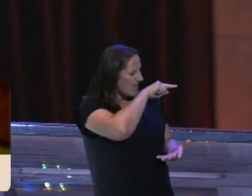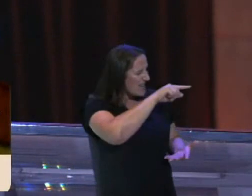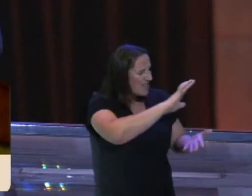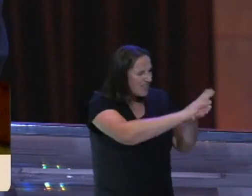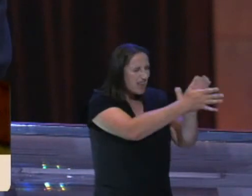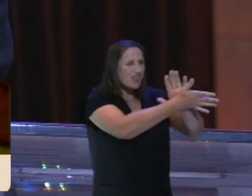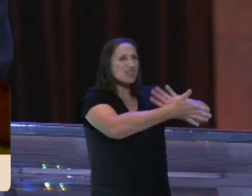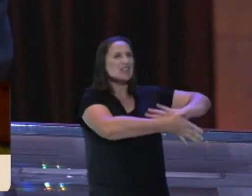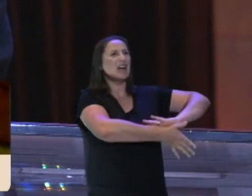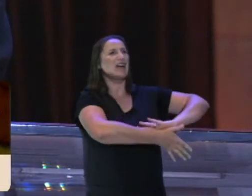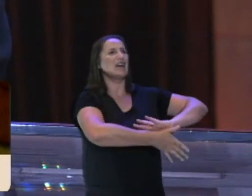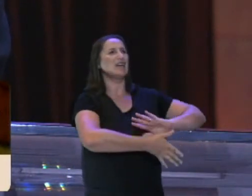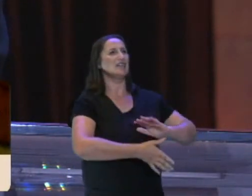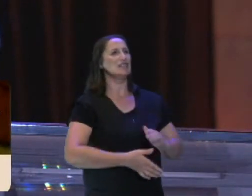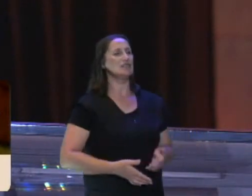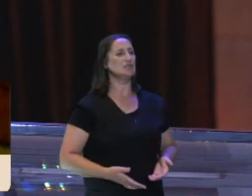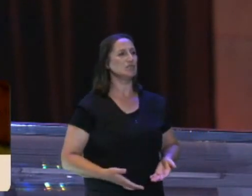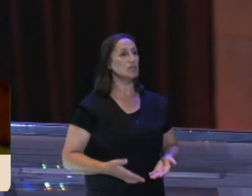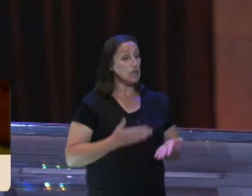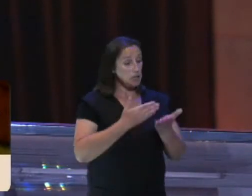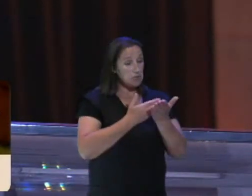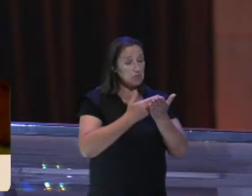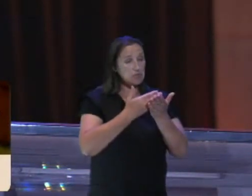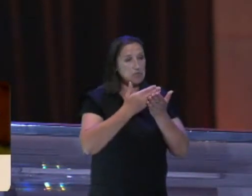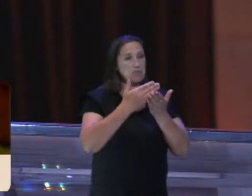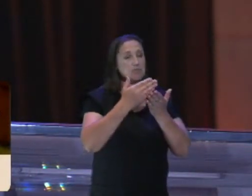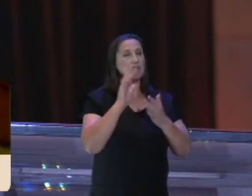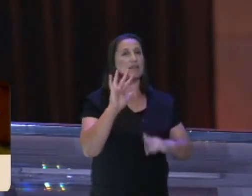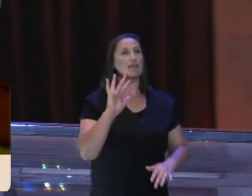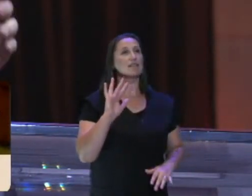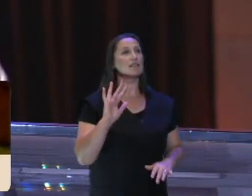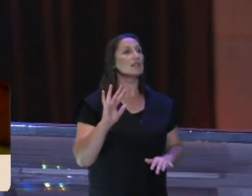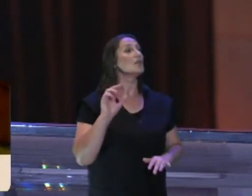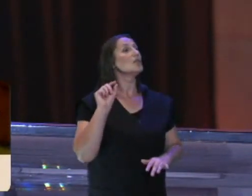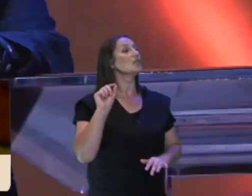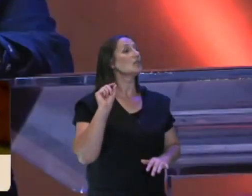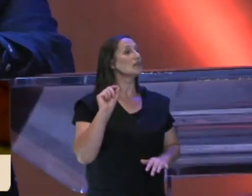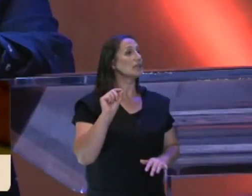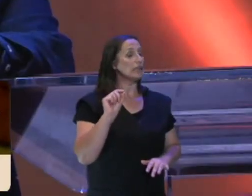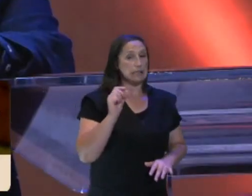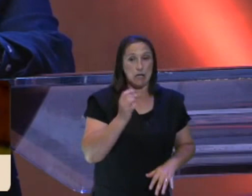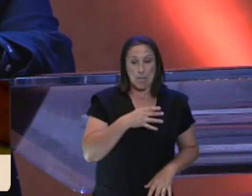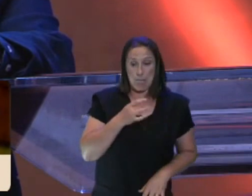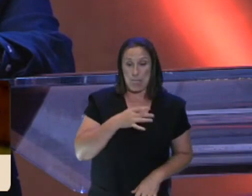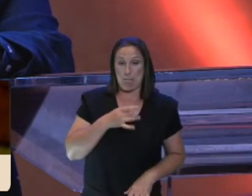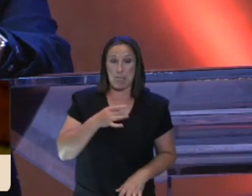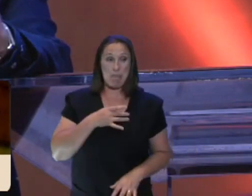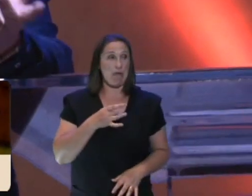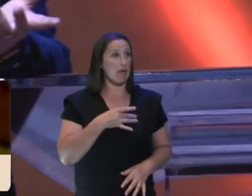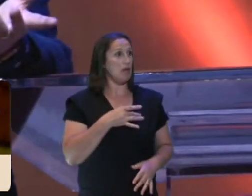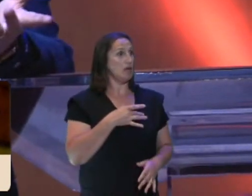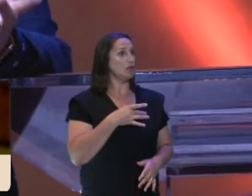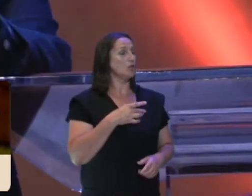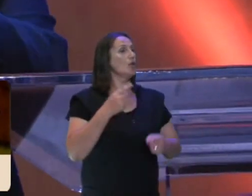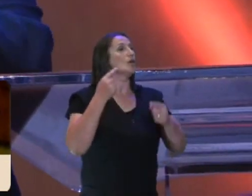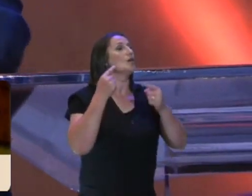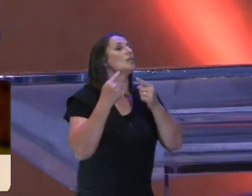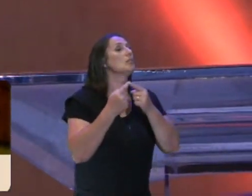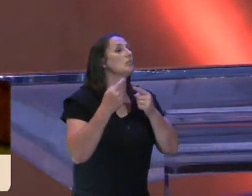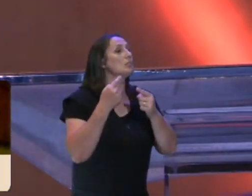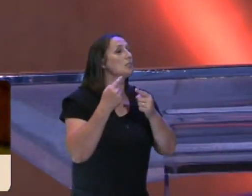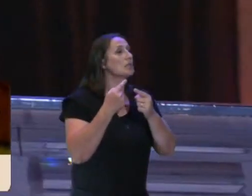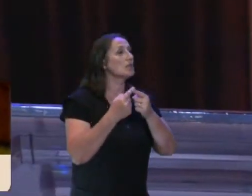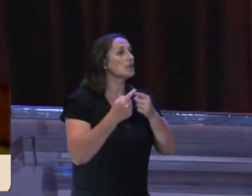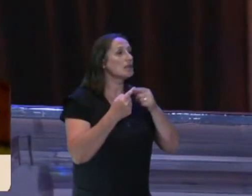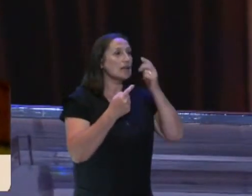nossos aliados. E eles começam então a entrar em pânico, porque eles cavaram cisternas.